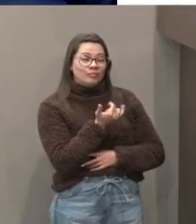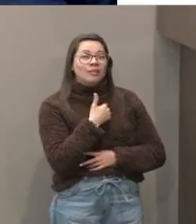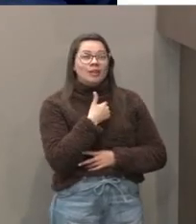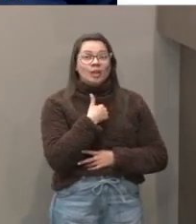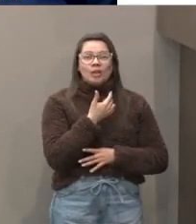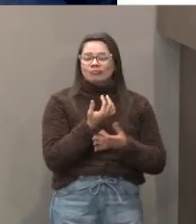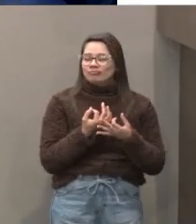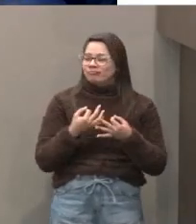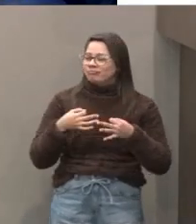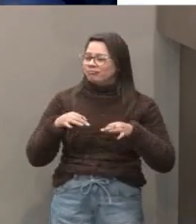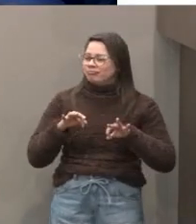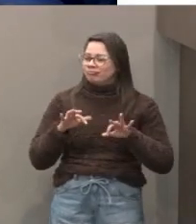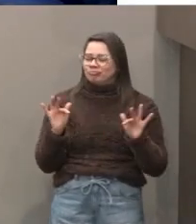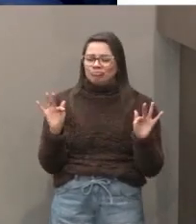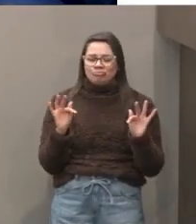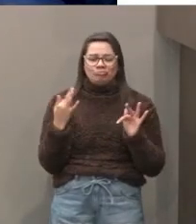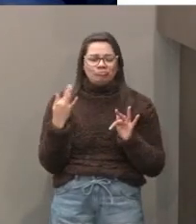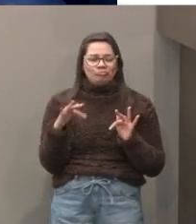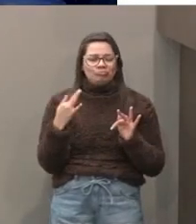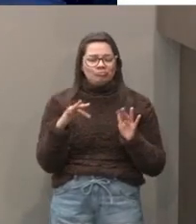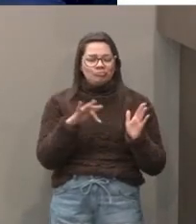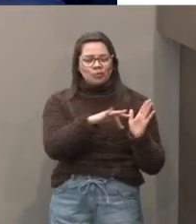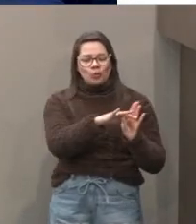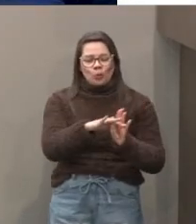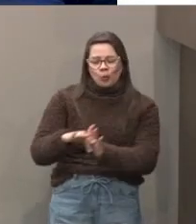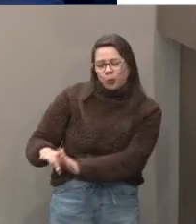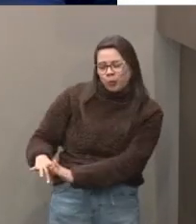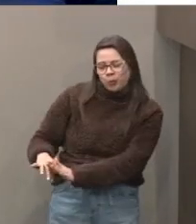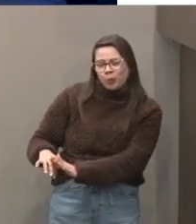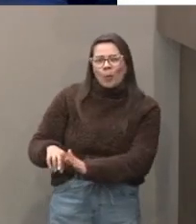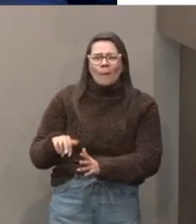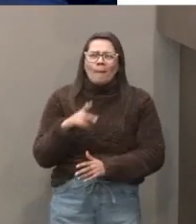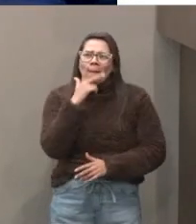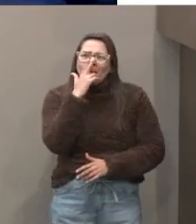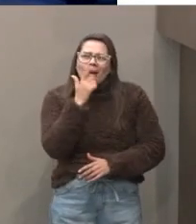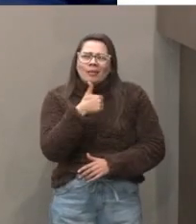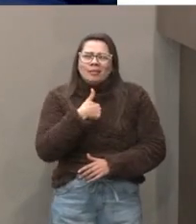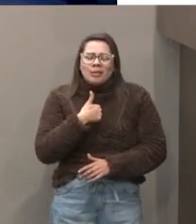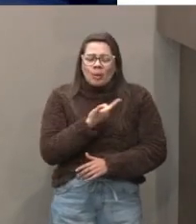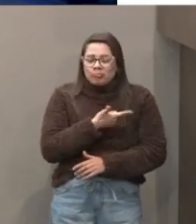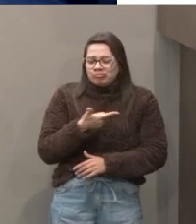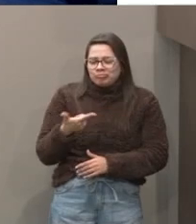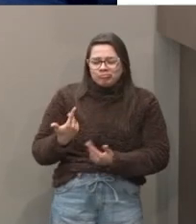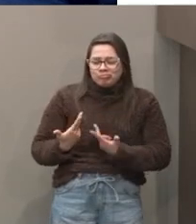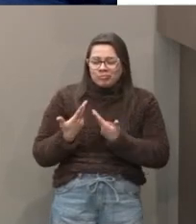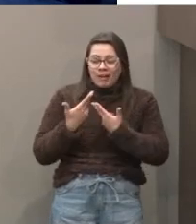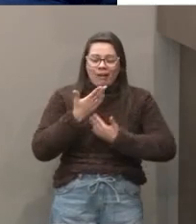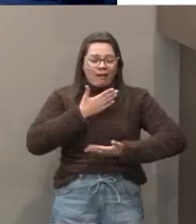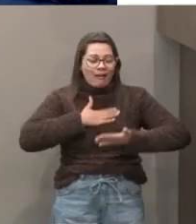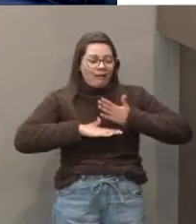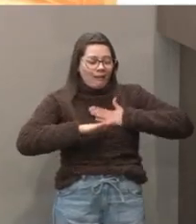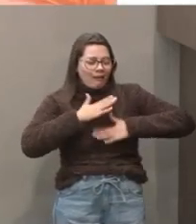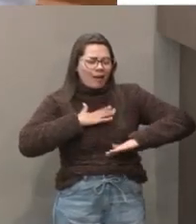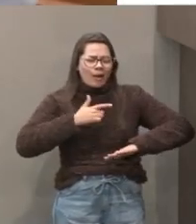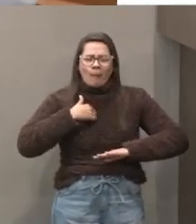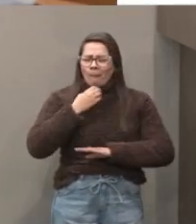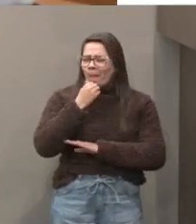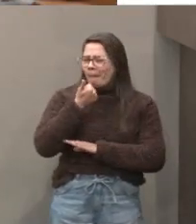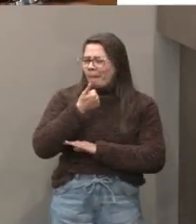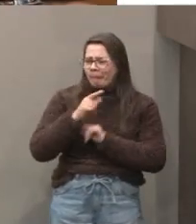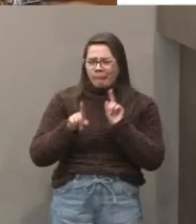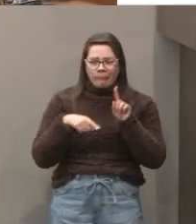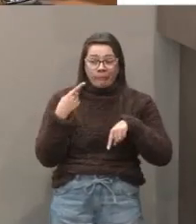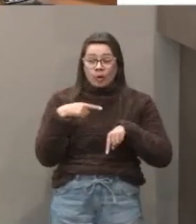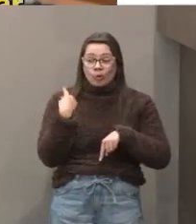eu simplesmente não sentia mais nada. Eu digo, parece que eu não fiz cirurgia. Como ele diz, não, vamos devagar. Não, mas eu estou super bem. Para nós